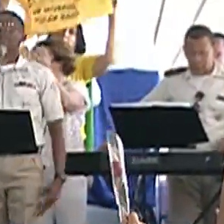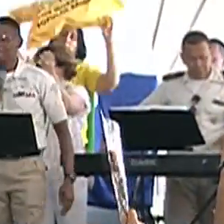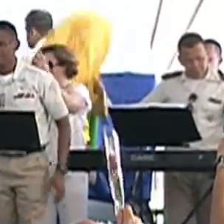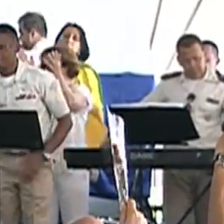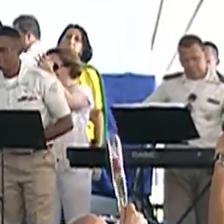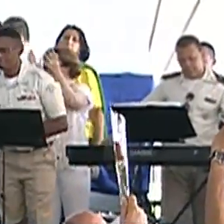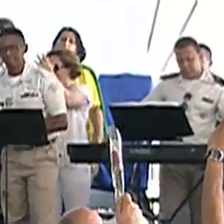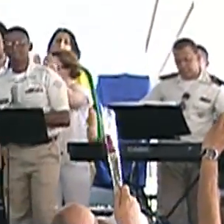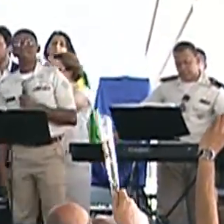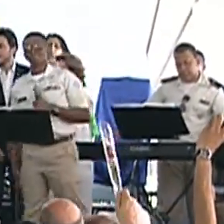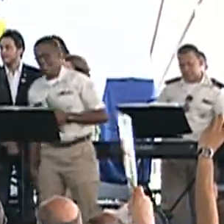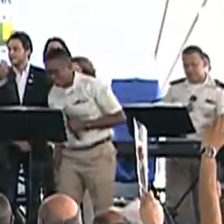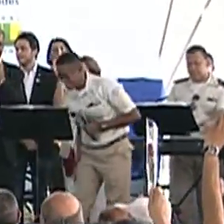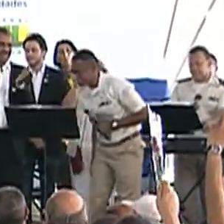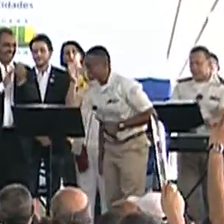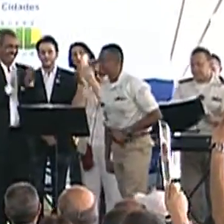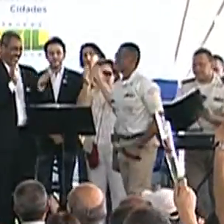Brasil.